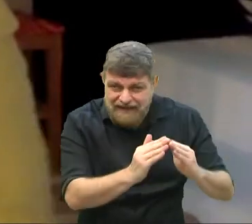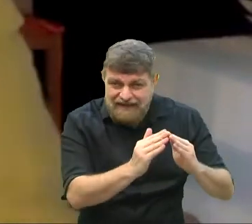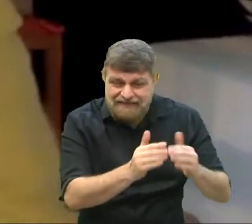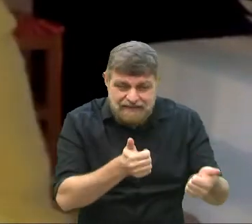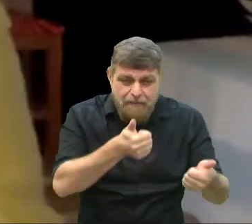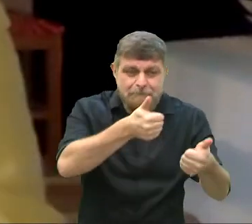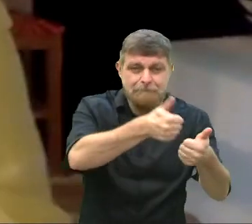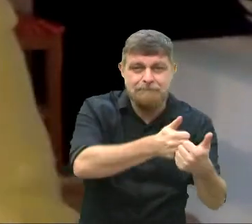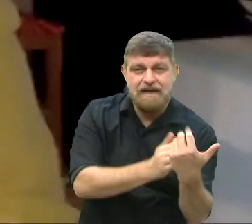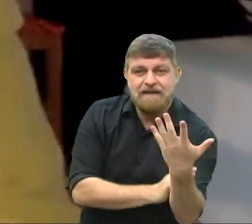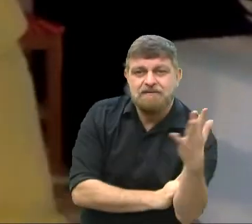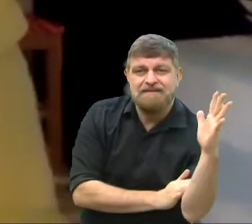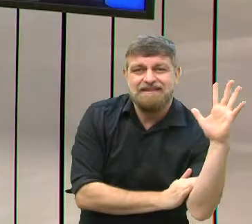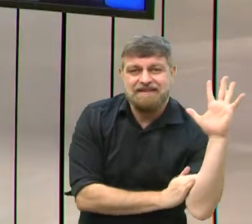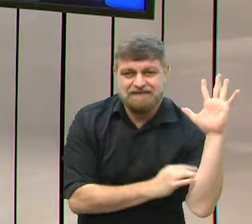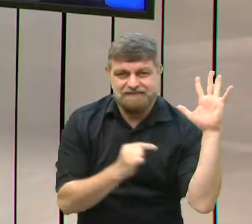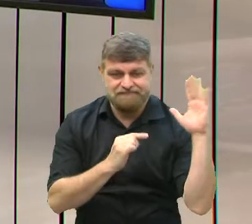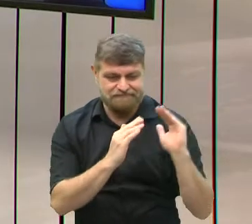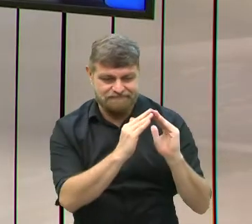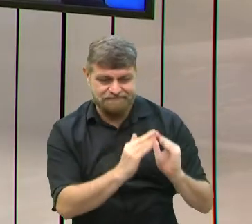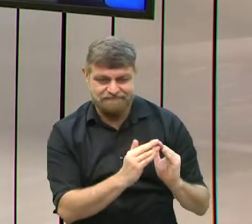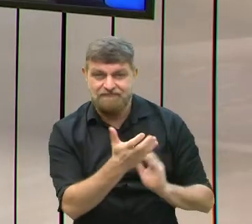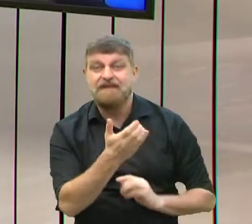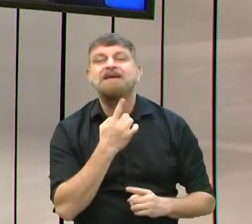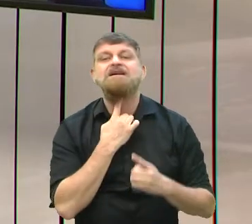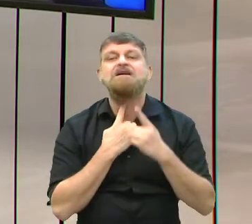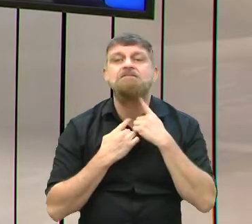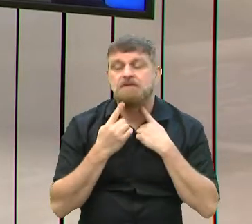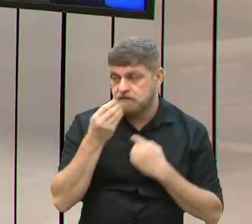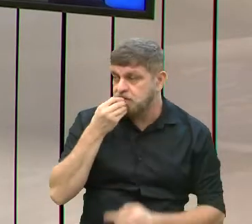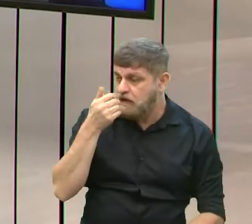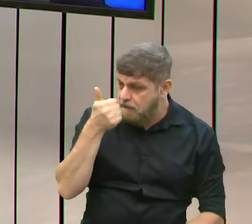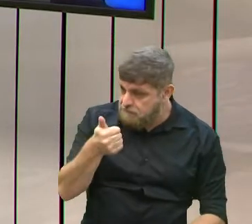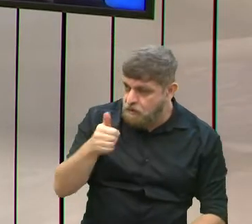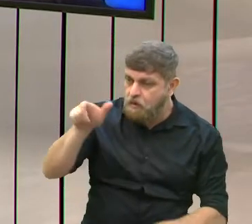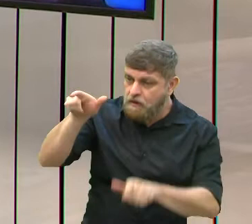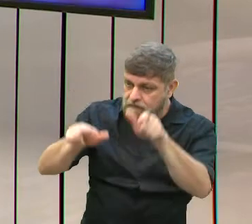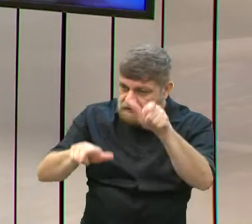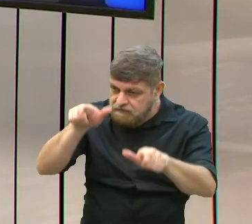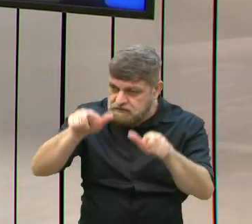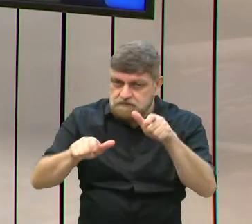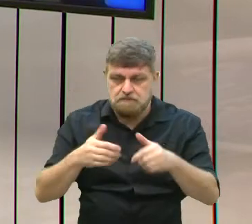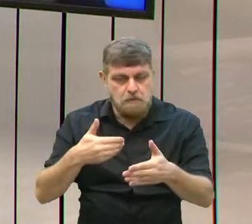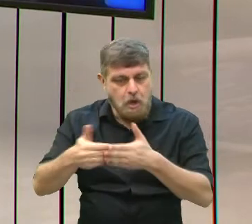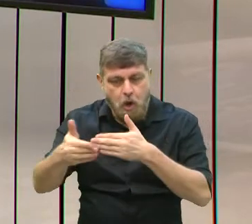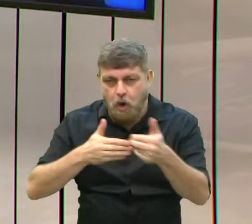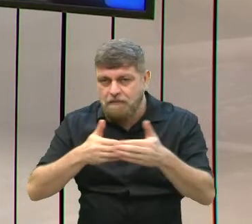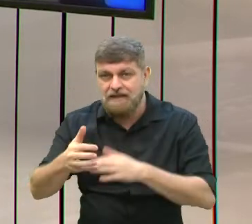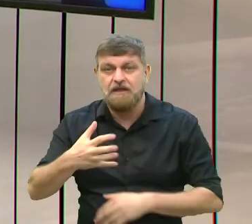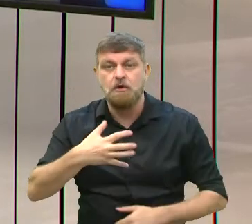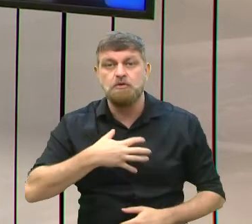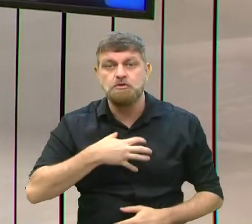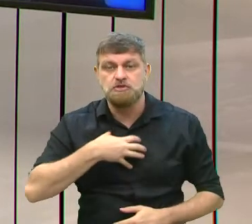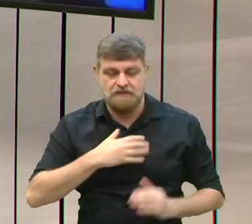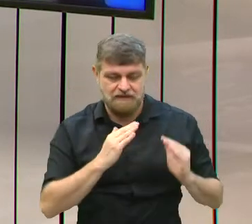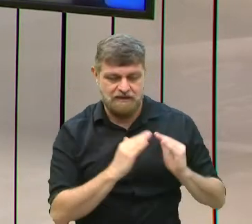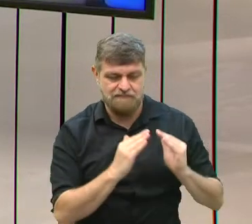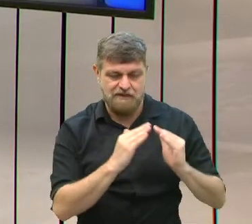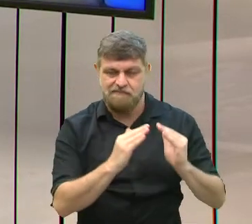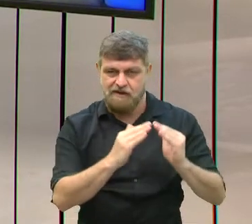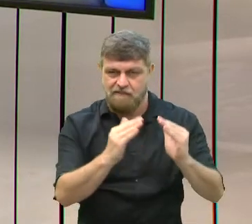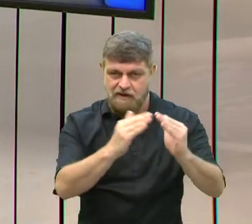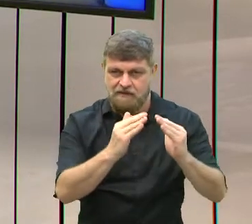habitações mais próximas dessas áreas naturais. Isso é muito bom para as pessoas e, dependendo da forma como essas moradias,